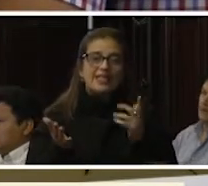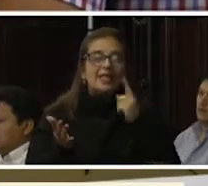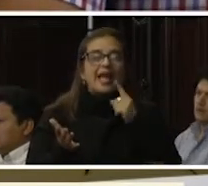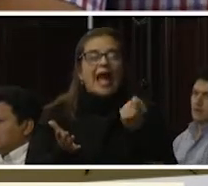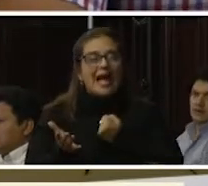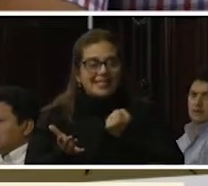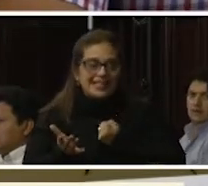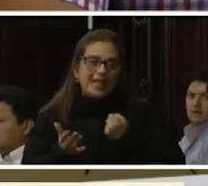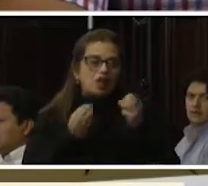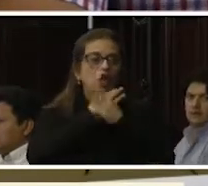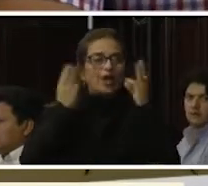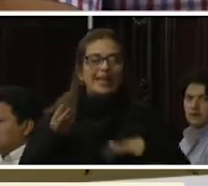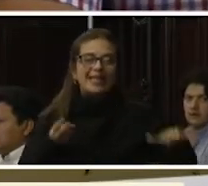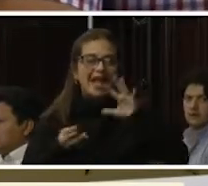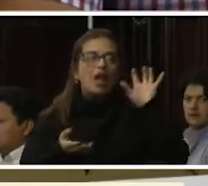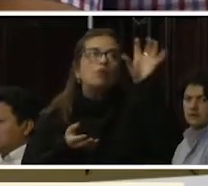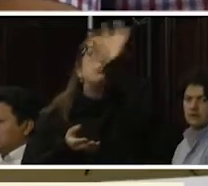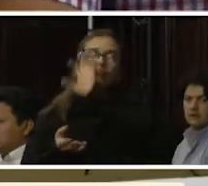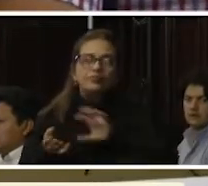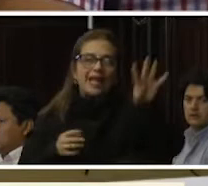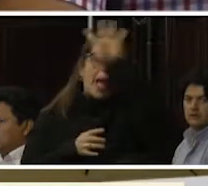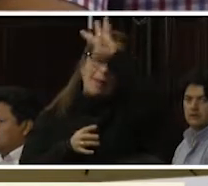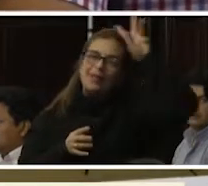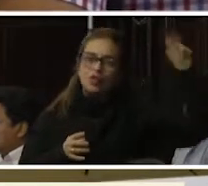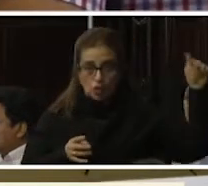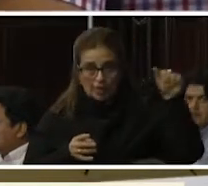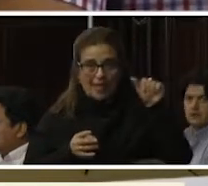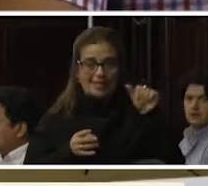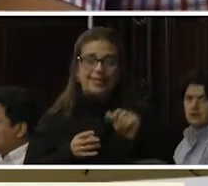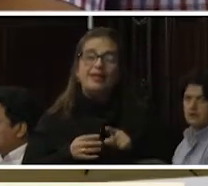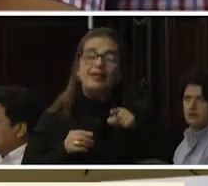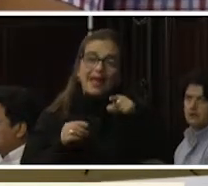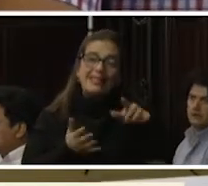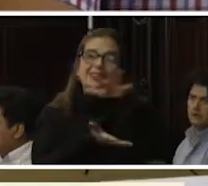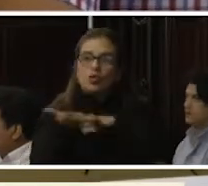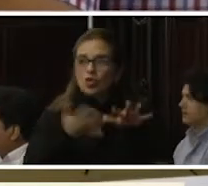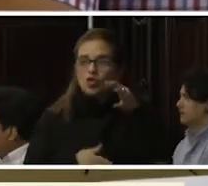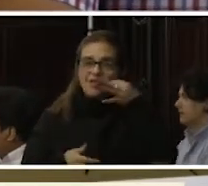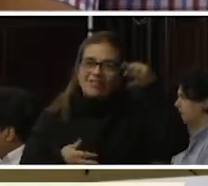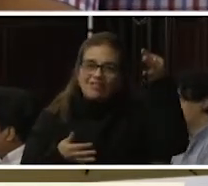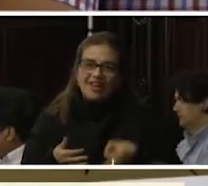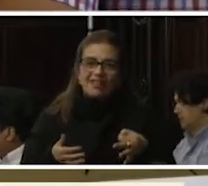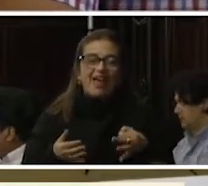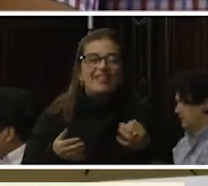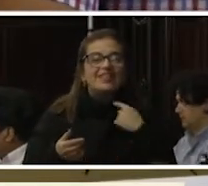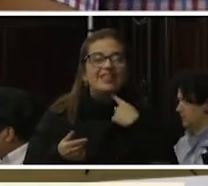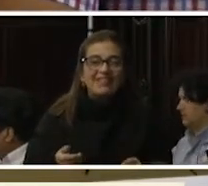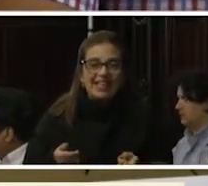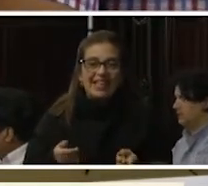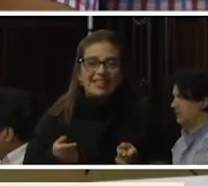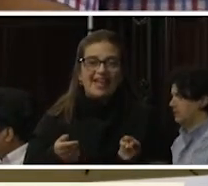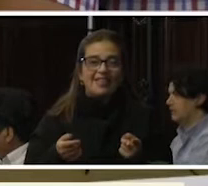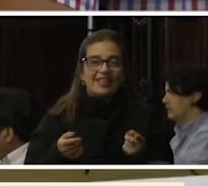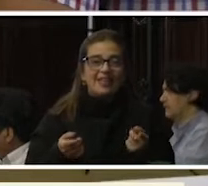genocídio em diferentes regiões da Amazônia brasileira. As situações de alta vulnerabilidade desses povos são, em